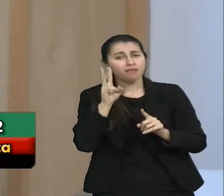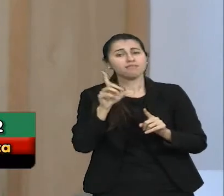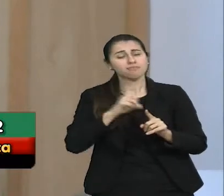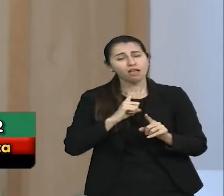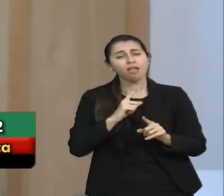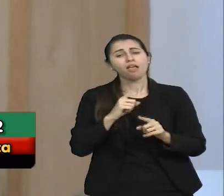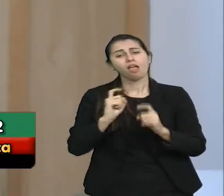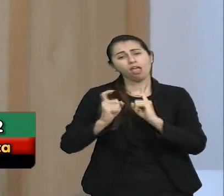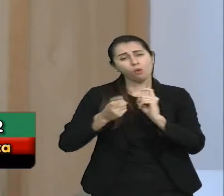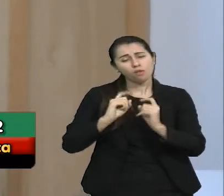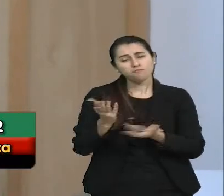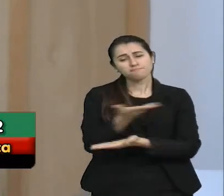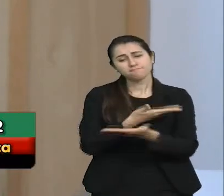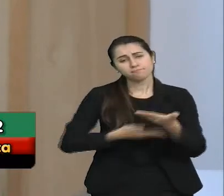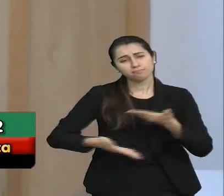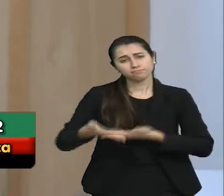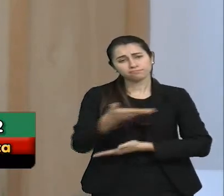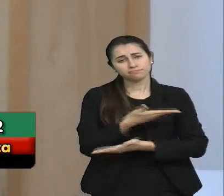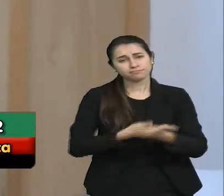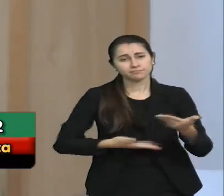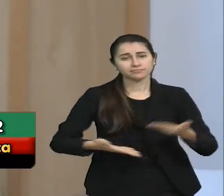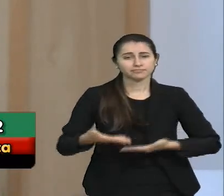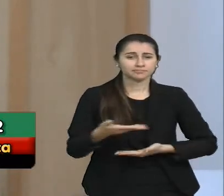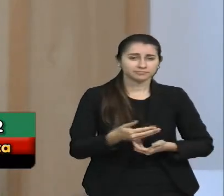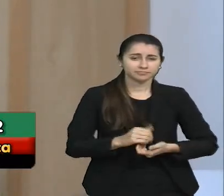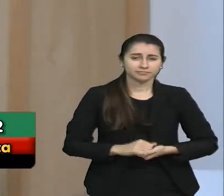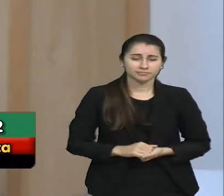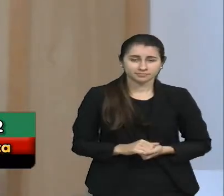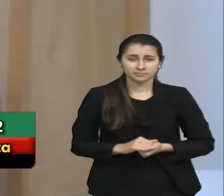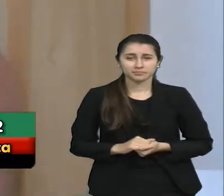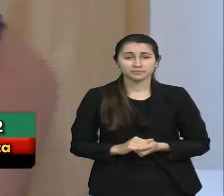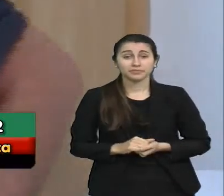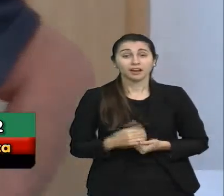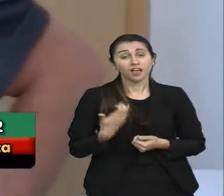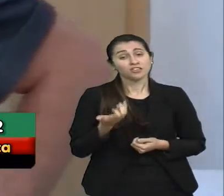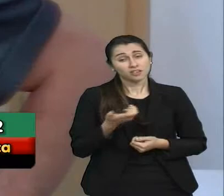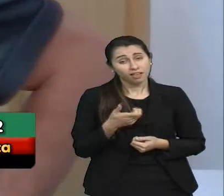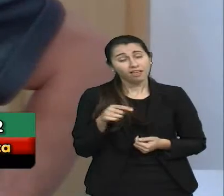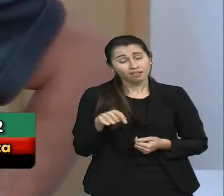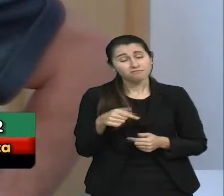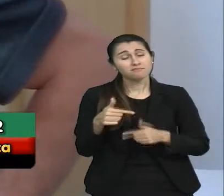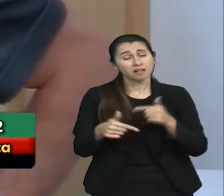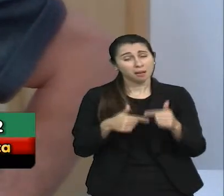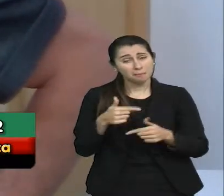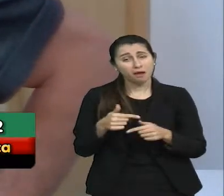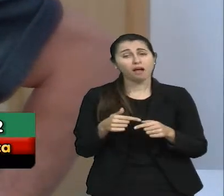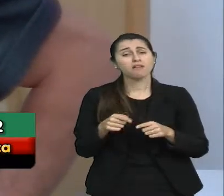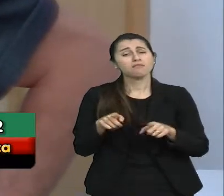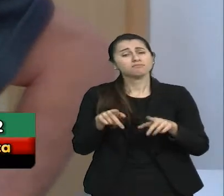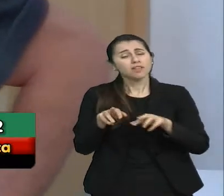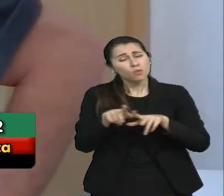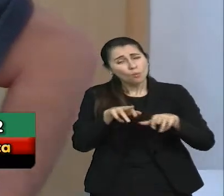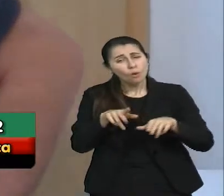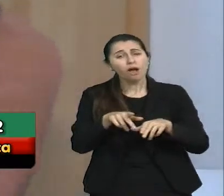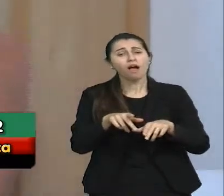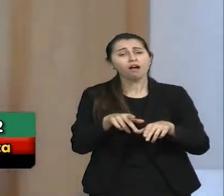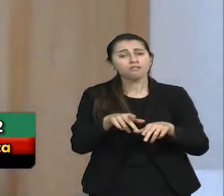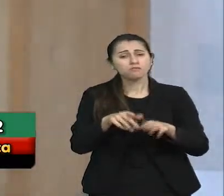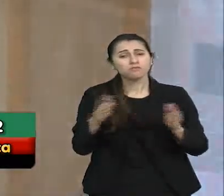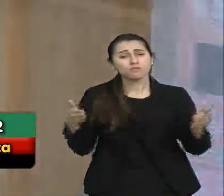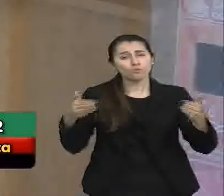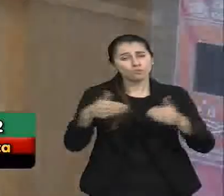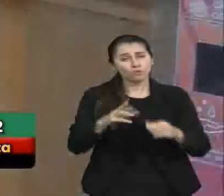situação de rua. Tá? E nós gostaríamos de fazer esse tipo de trabalho também com o Fórum Interreligioso, um fórum permanente de diálogo.